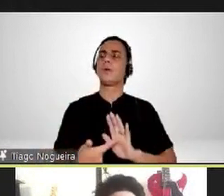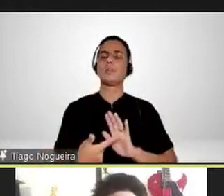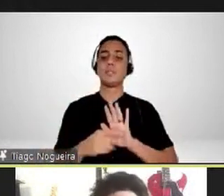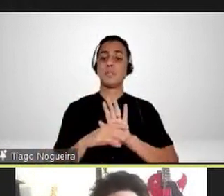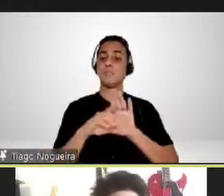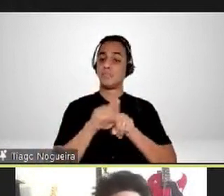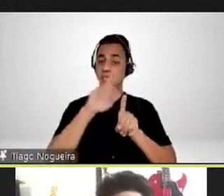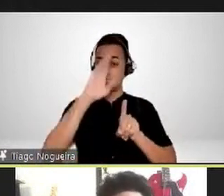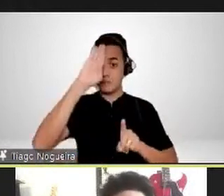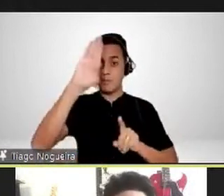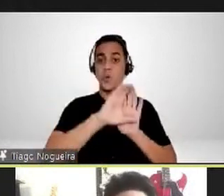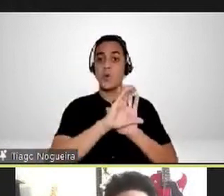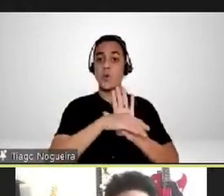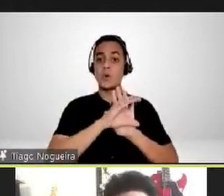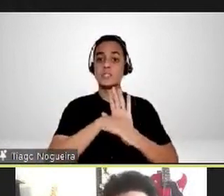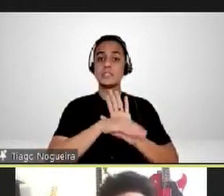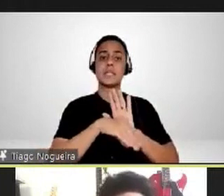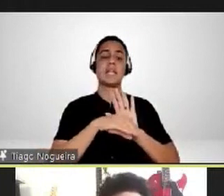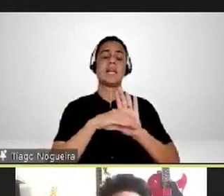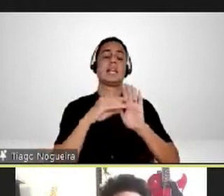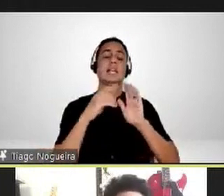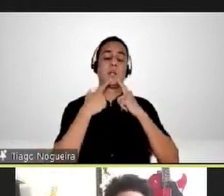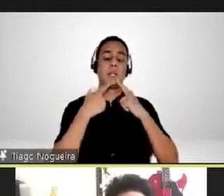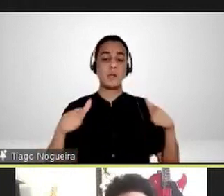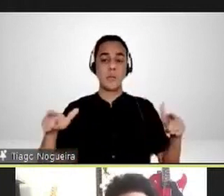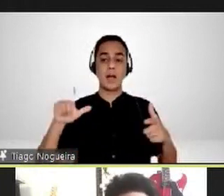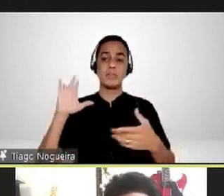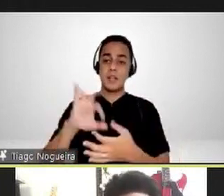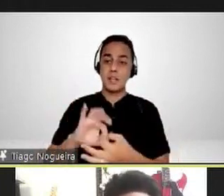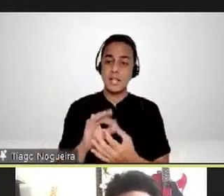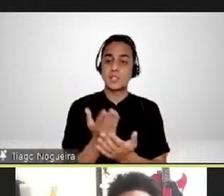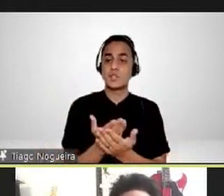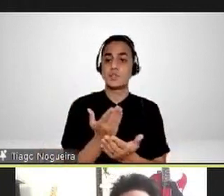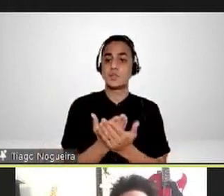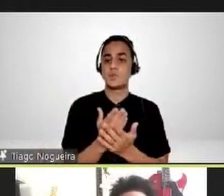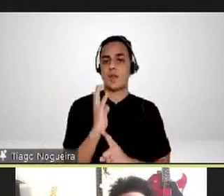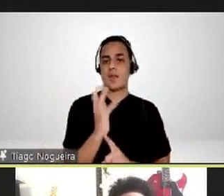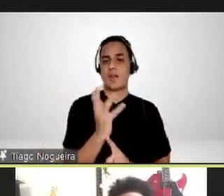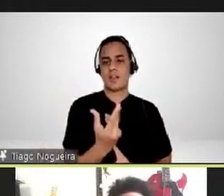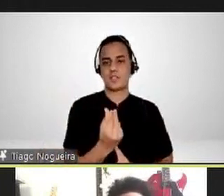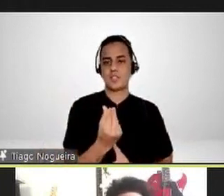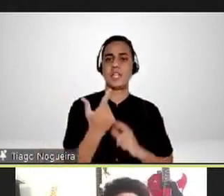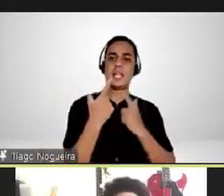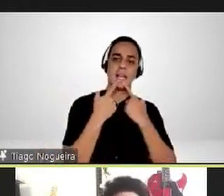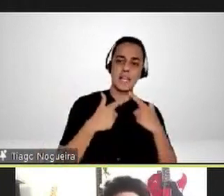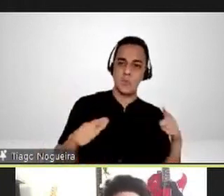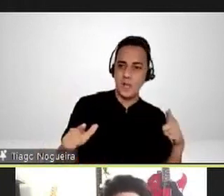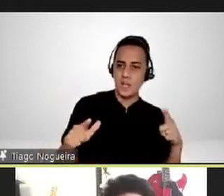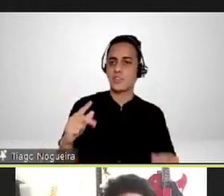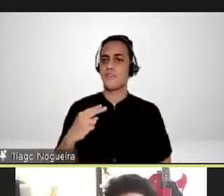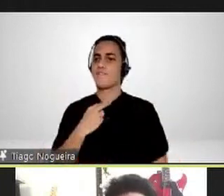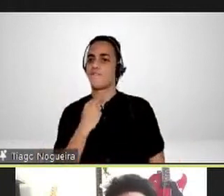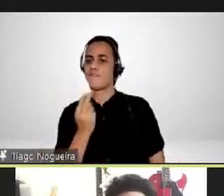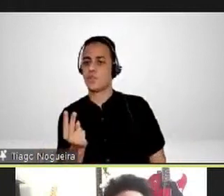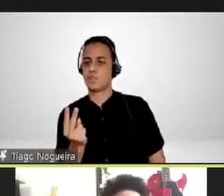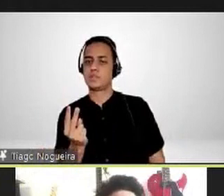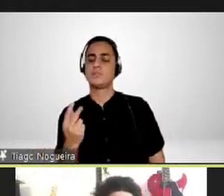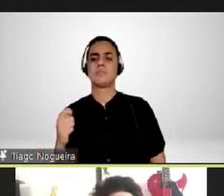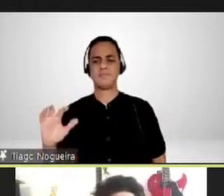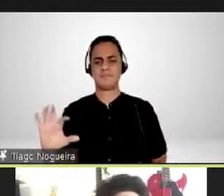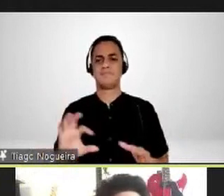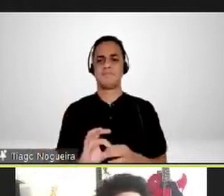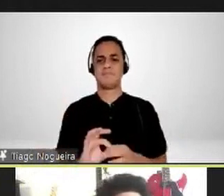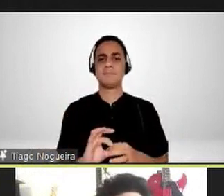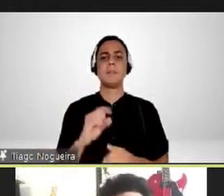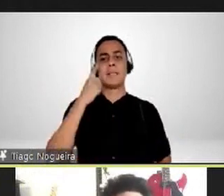de linguagem, né, para o estudo de arte é muito importante. Linguagem e voz. Pensando que linguagem tem que ser sempre entendida como um espaço